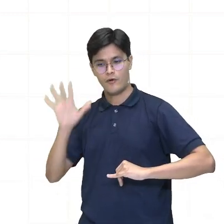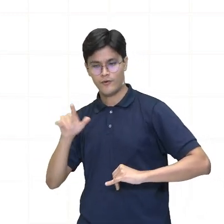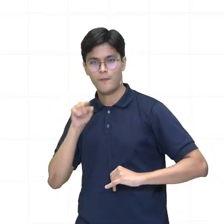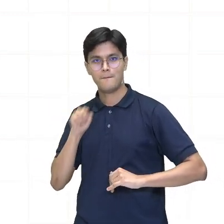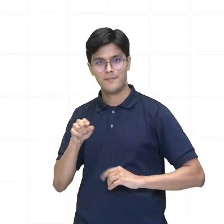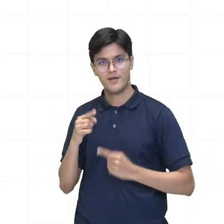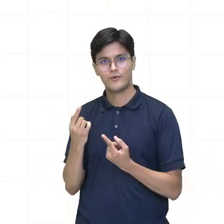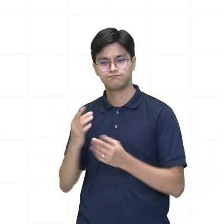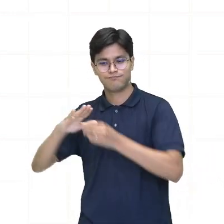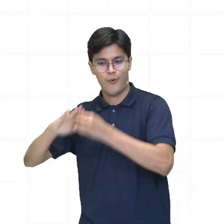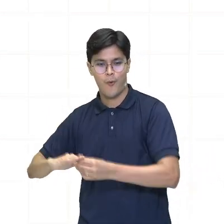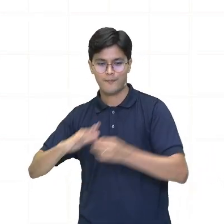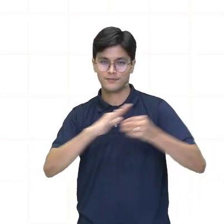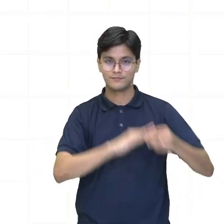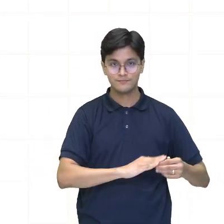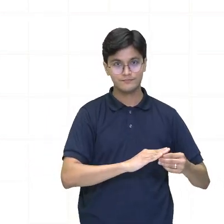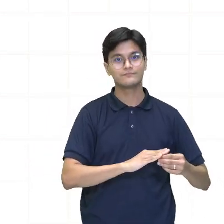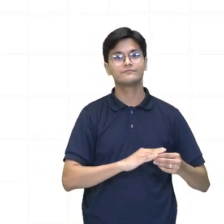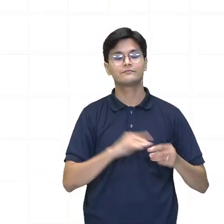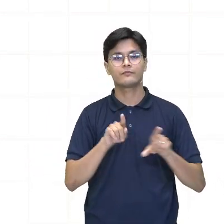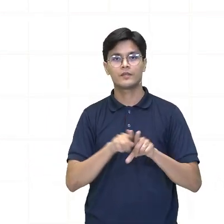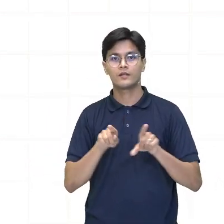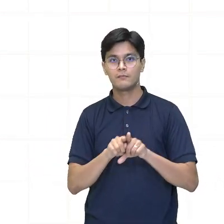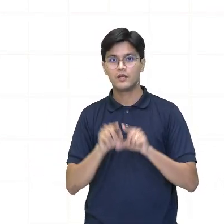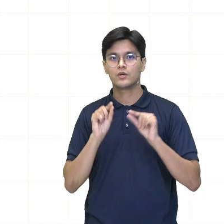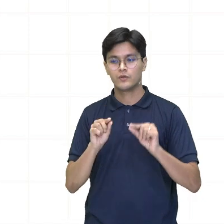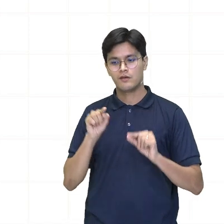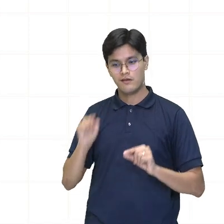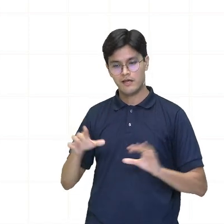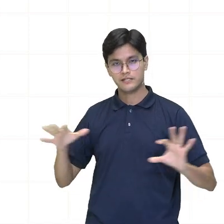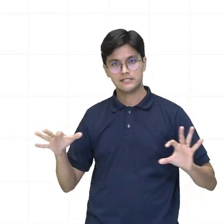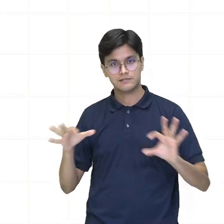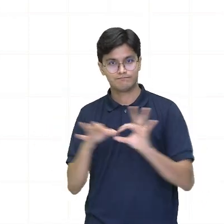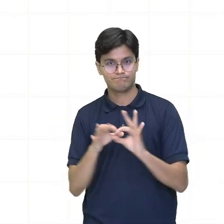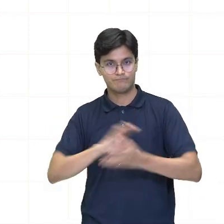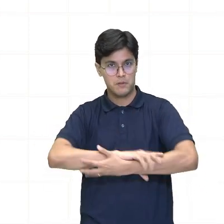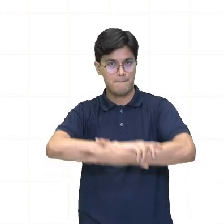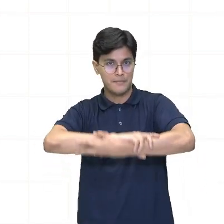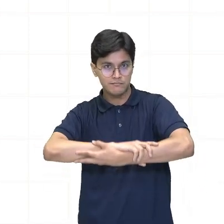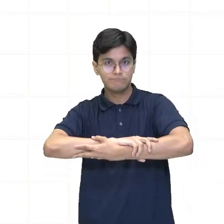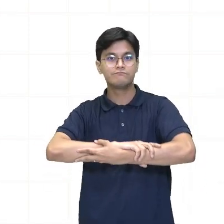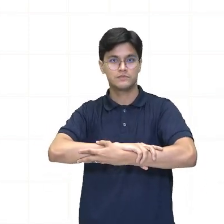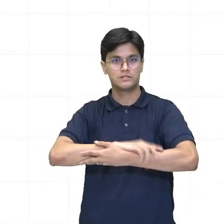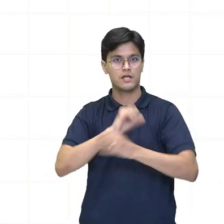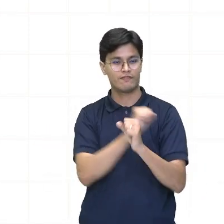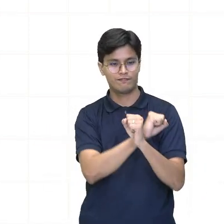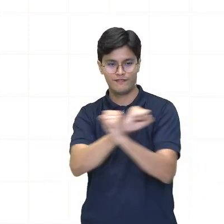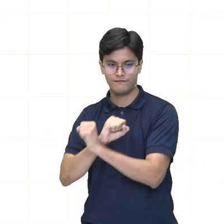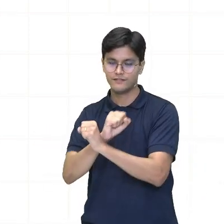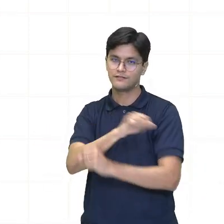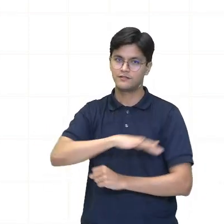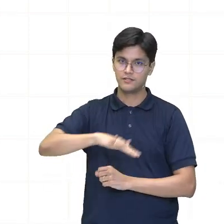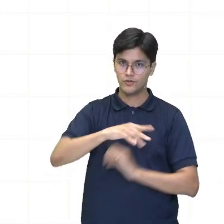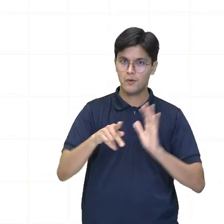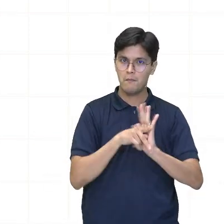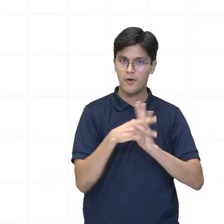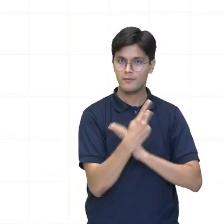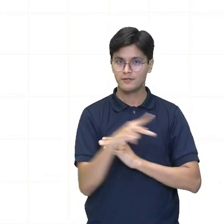à escravização e aliam-se para defender o território. Então, tanto os quilombolas quanto os indígenas,